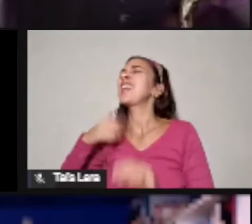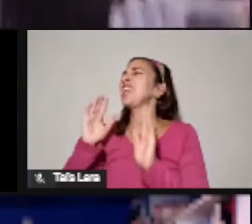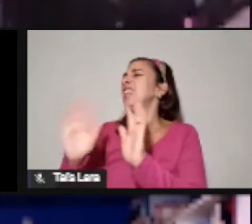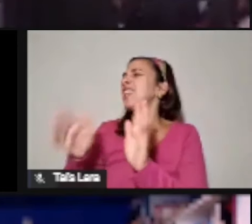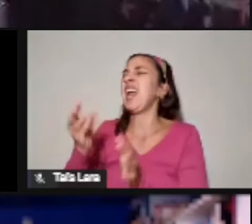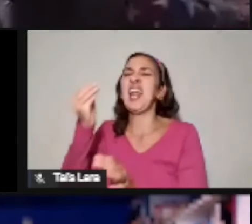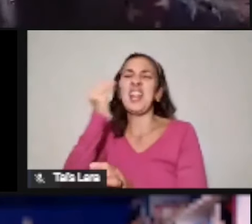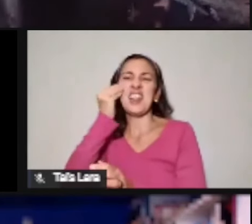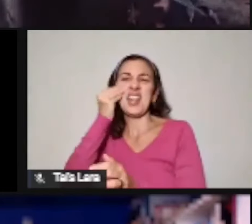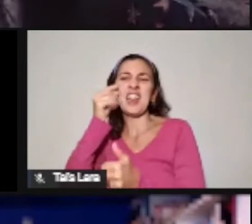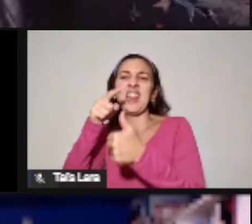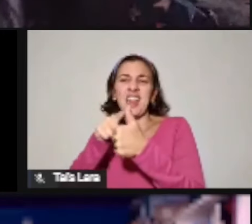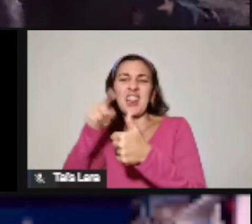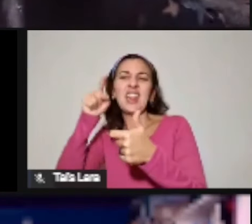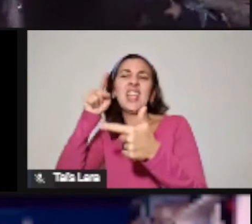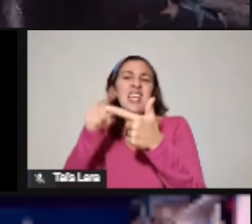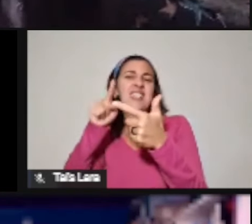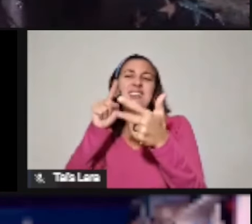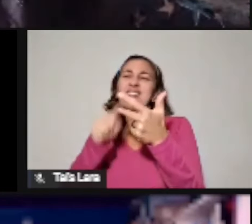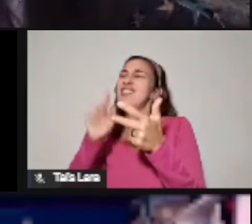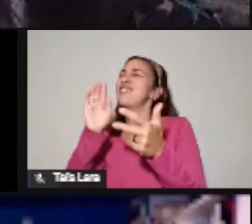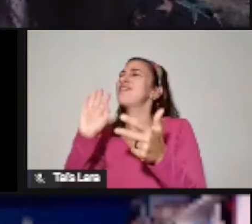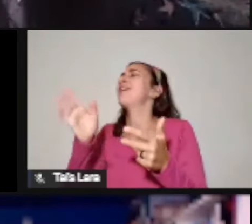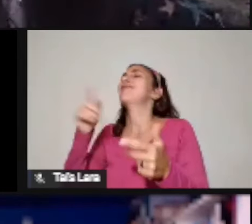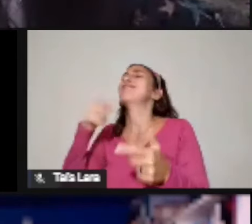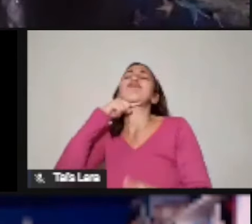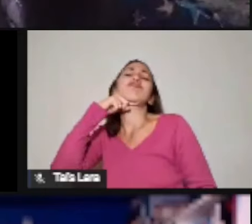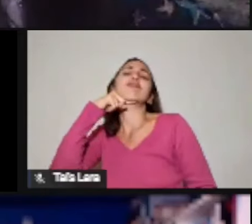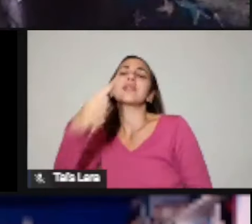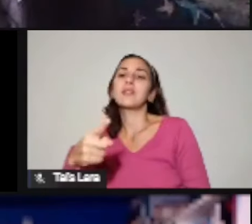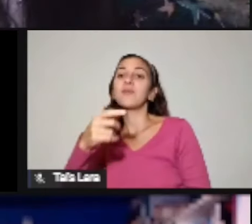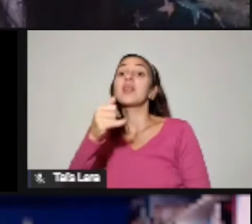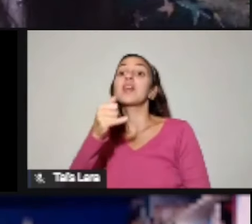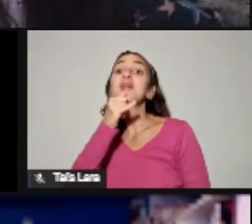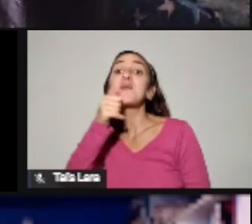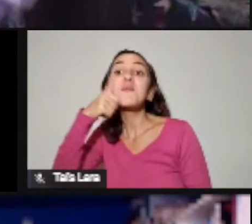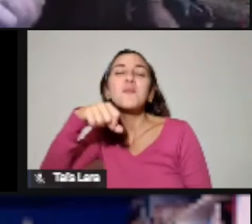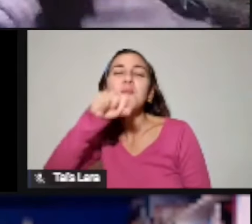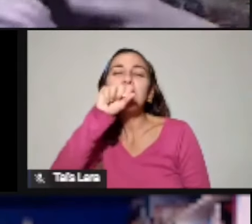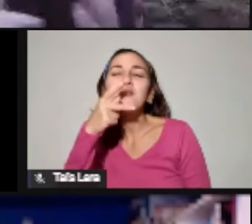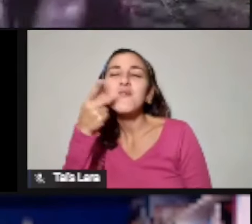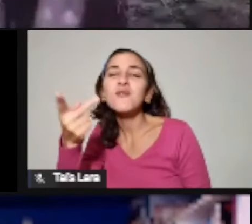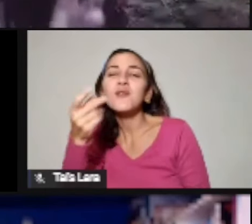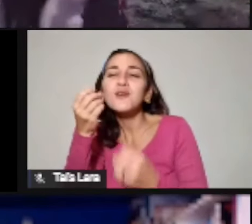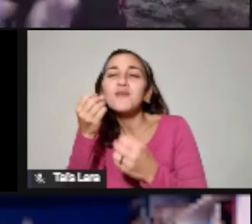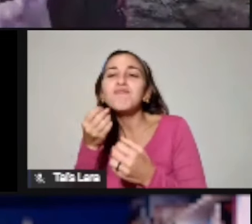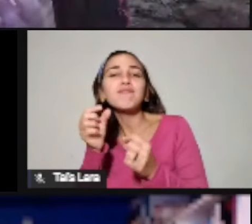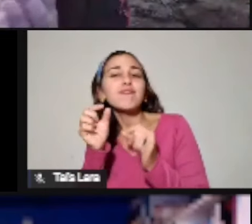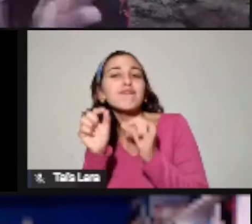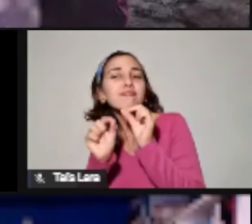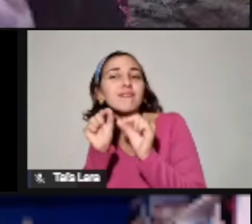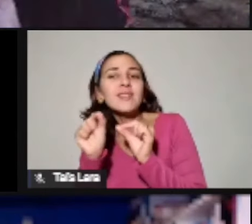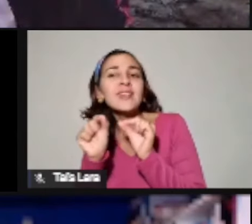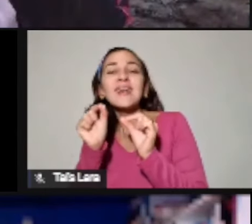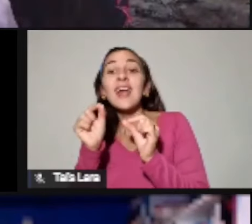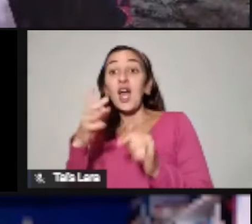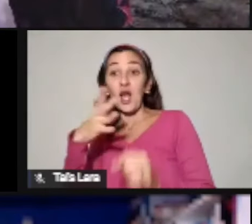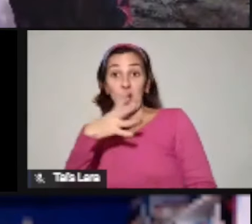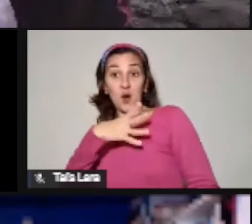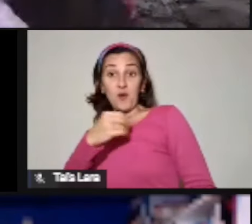mães falaram, olha, sabe o que eu fiz? Eu fiz tal coisa, eu lembro que mamãe contou que pro filho, quando voltava